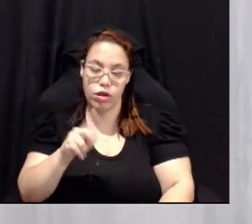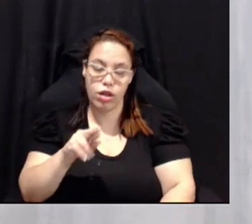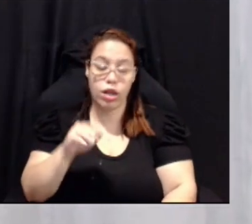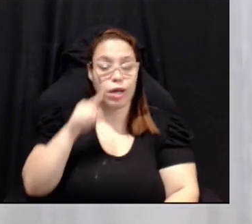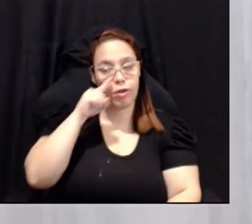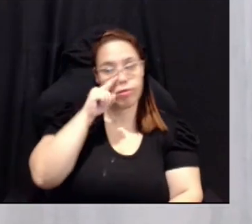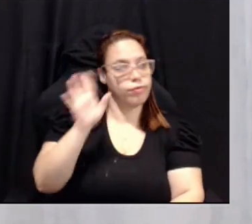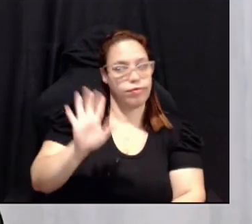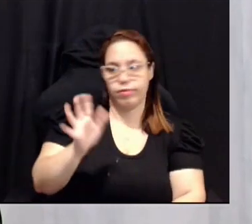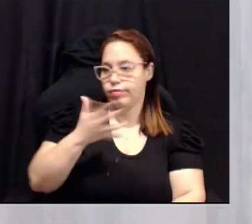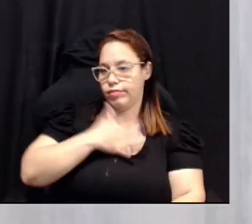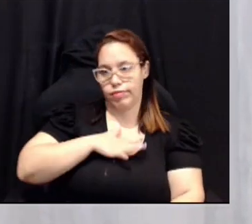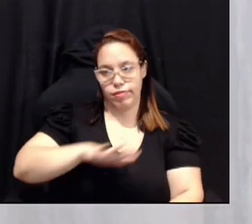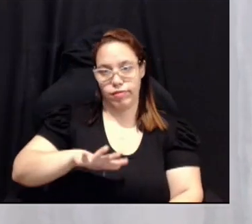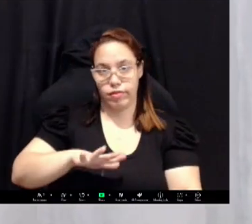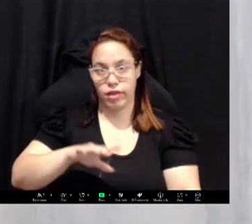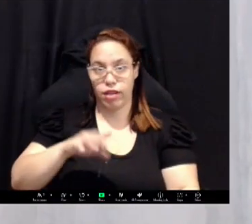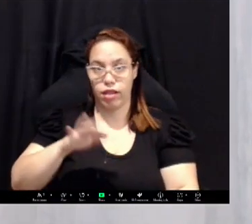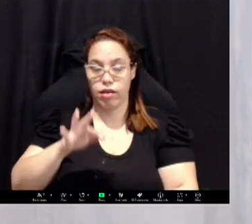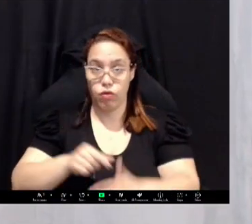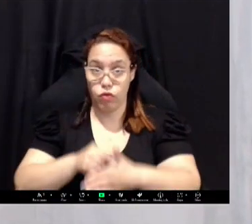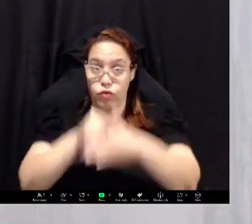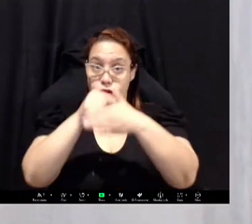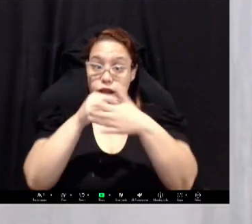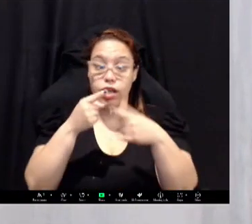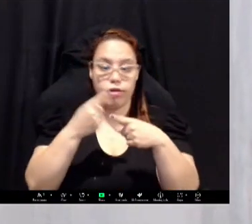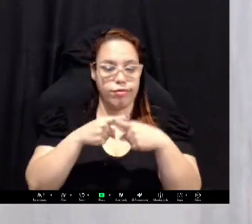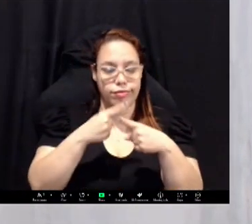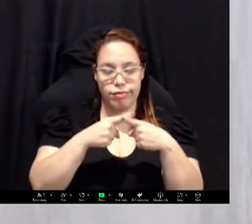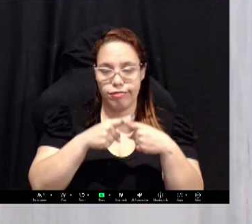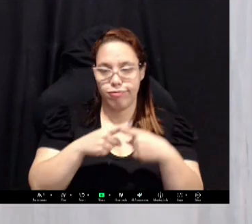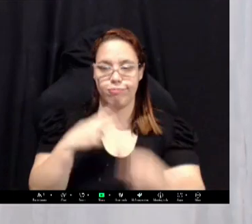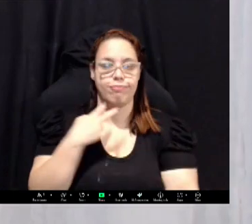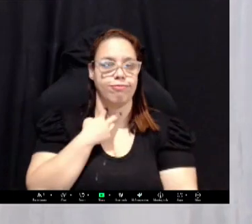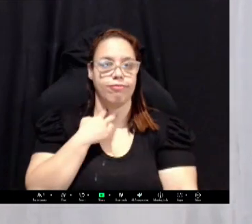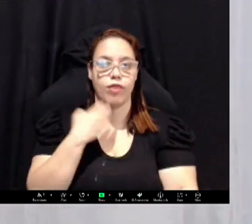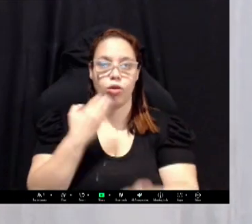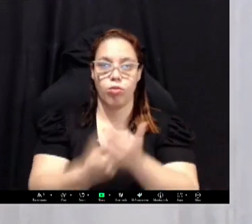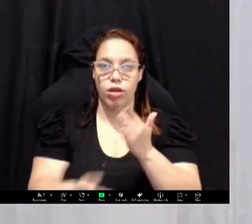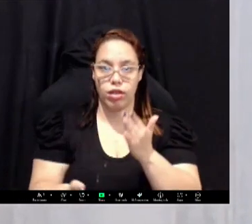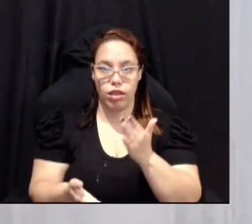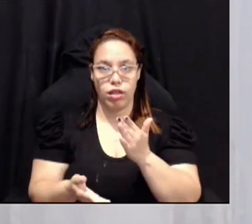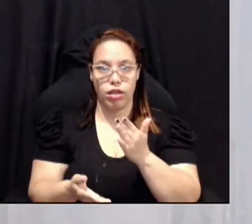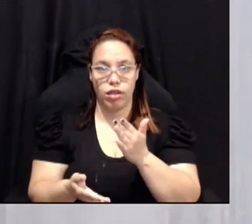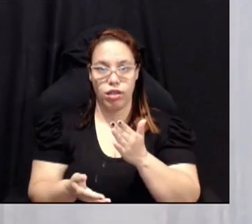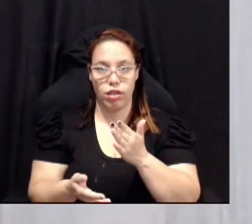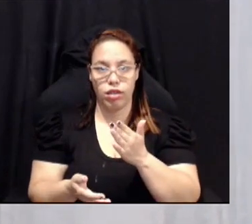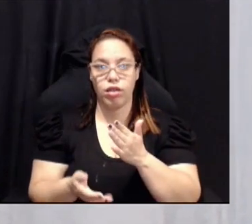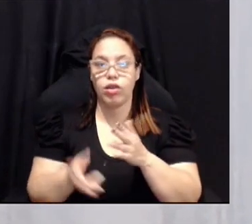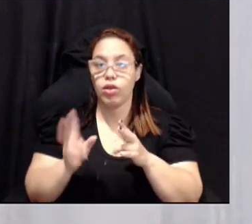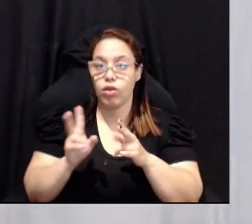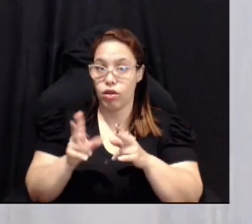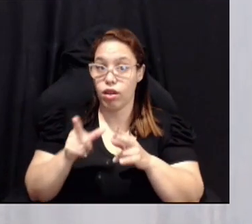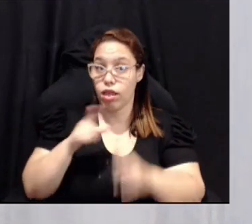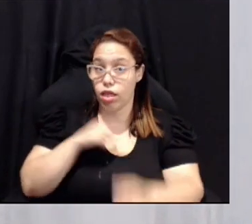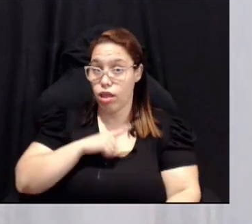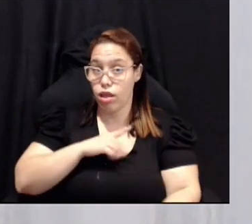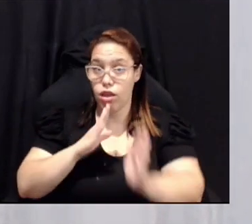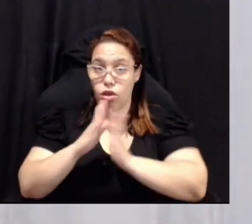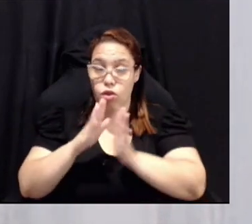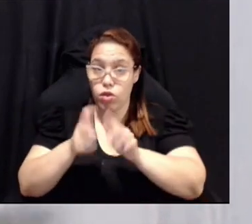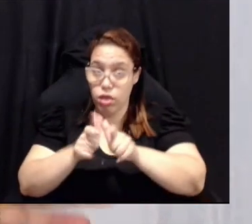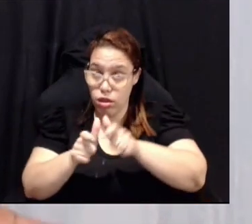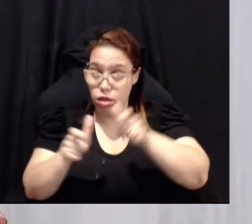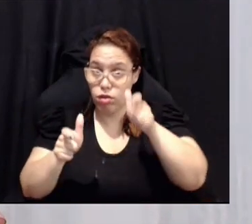a renda fixa, né? Porque ela não pode perder aquele dinheiro. Ela quer ter um ganho num tempo maior, com mais